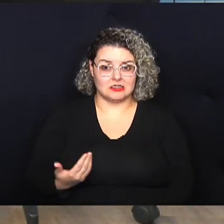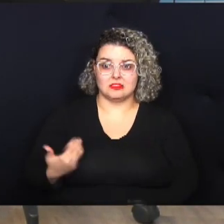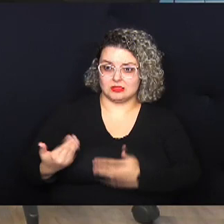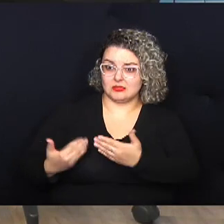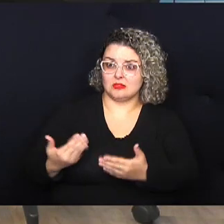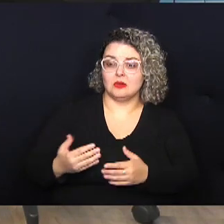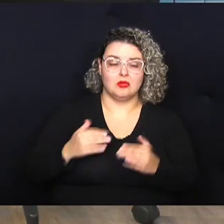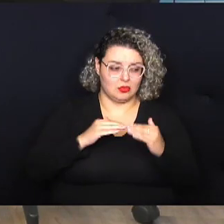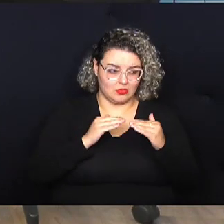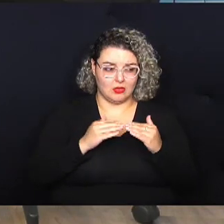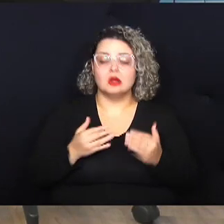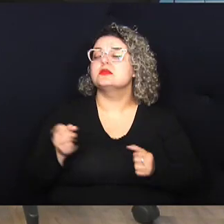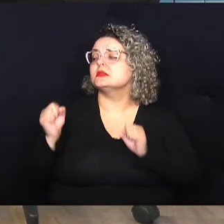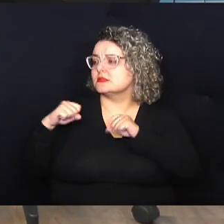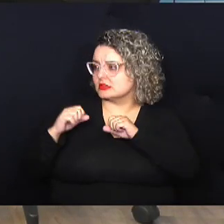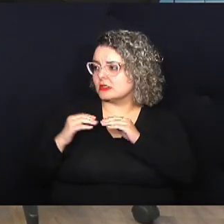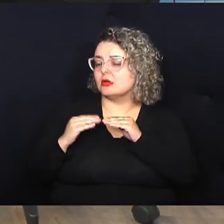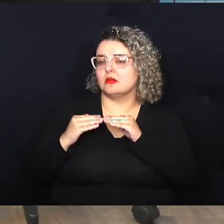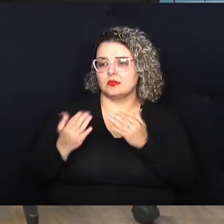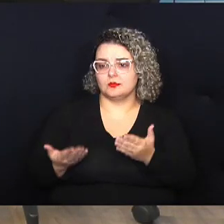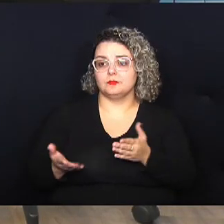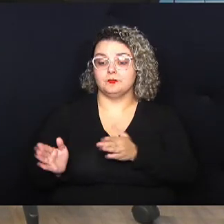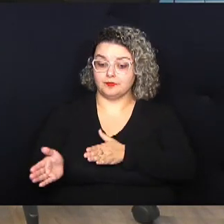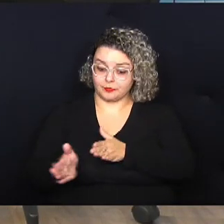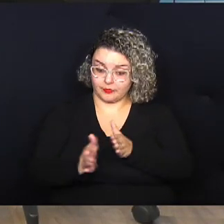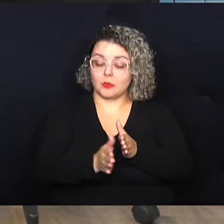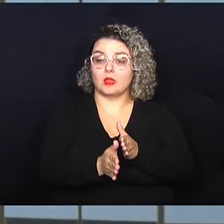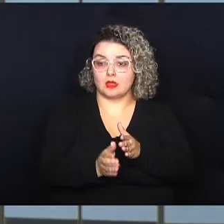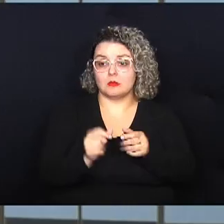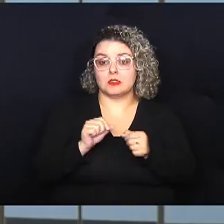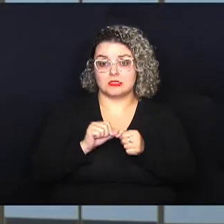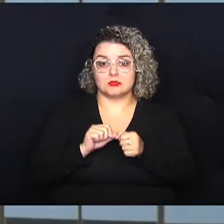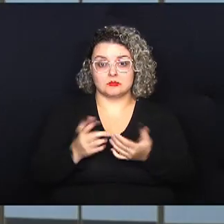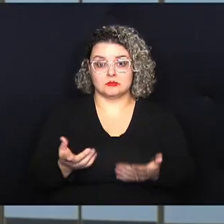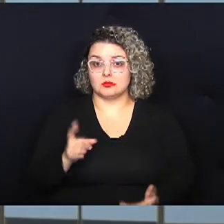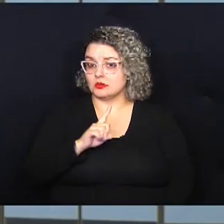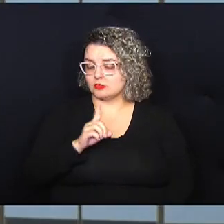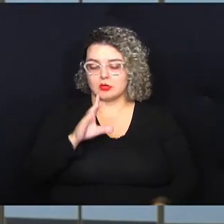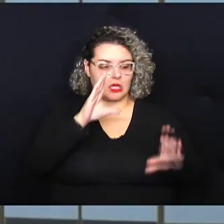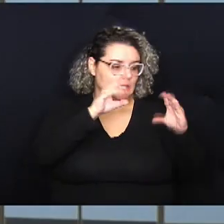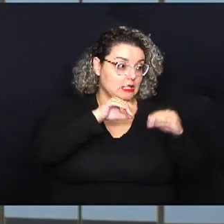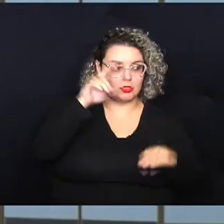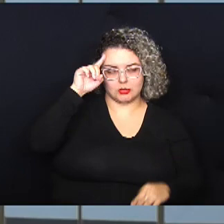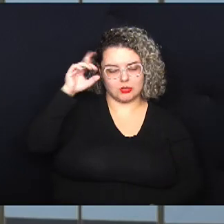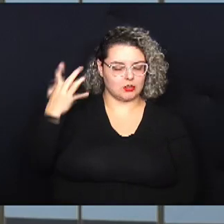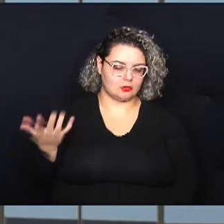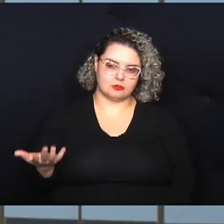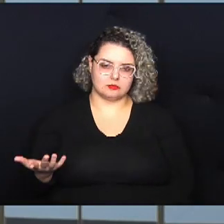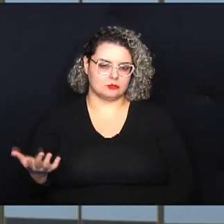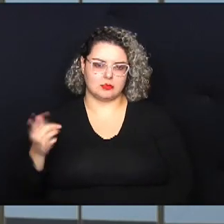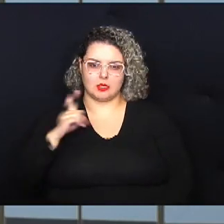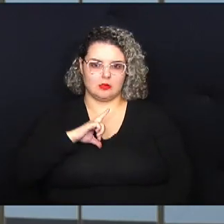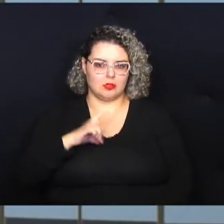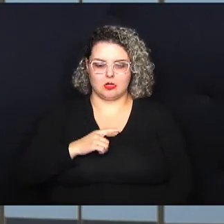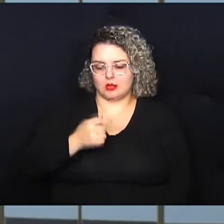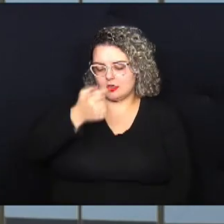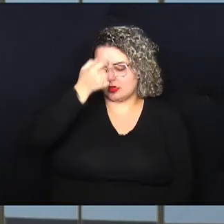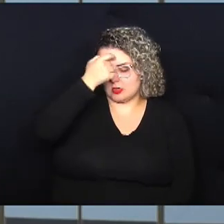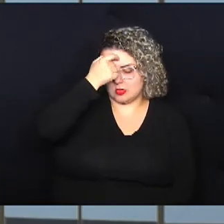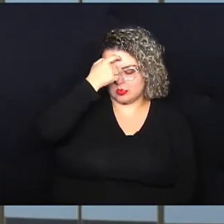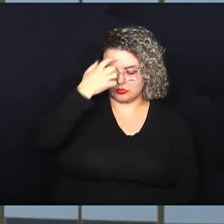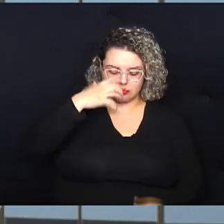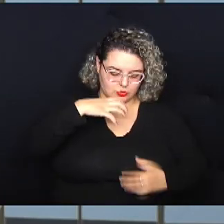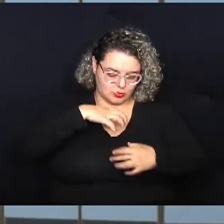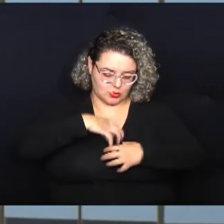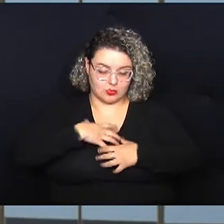Eu concordo. Eu acredito que, assim, é um caminho a seguir, né? Não é do dia para a noite que você vai ter a consciência das suas emoções, que